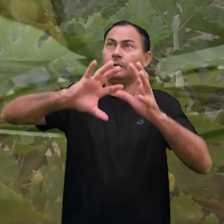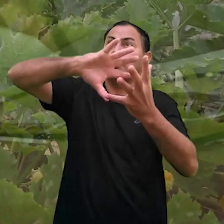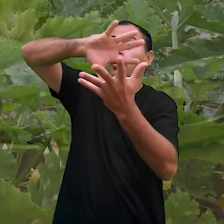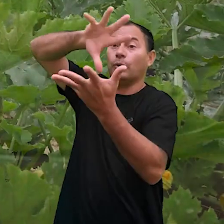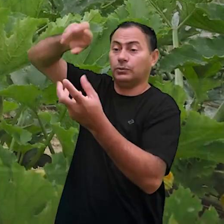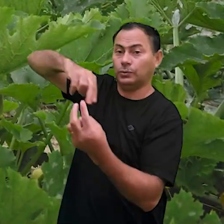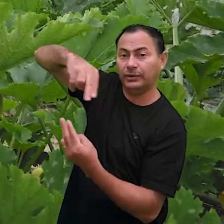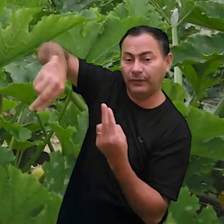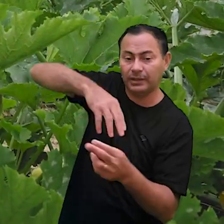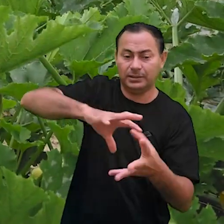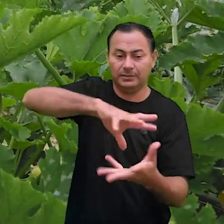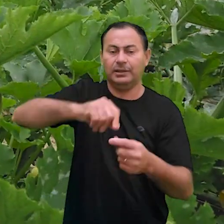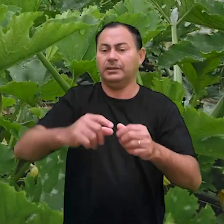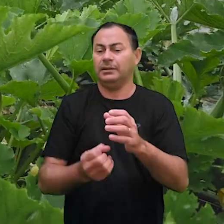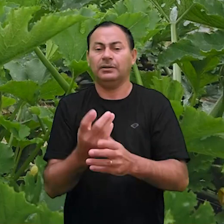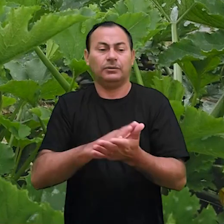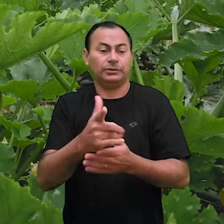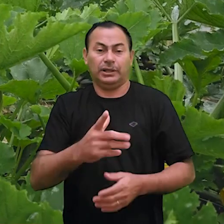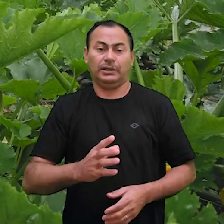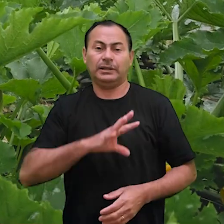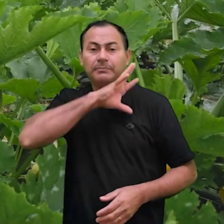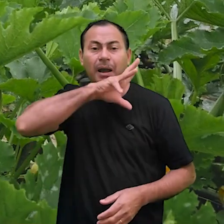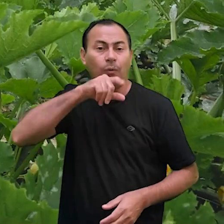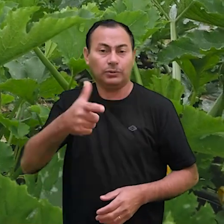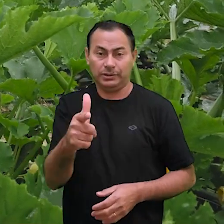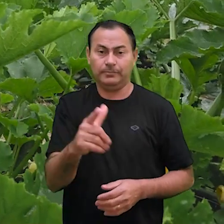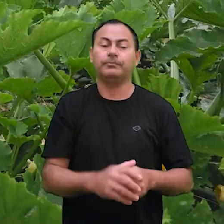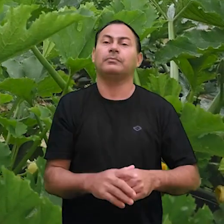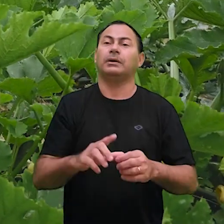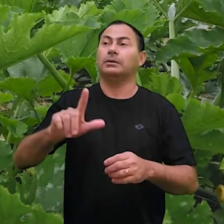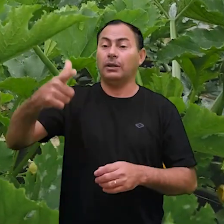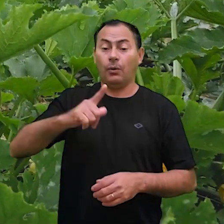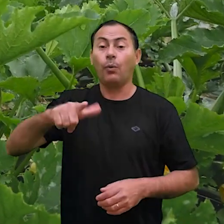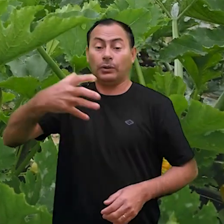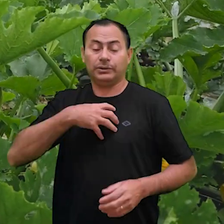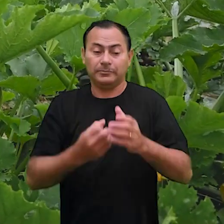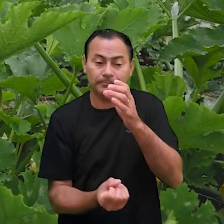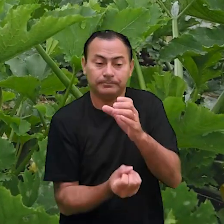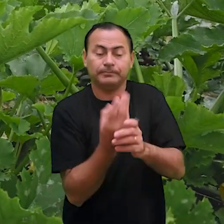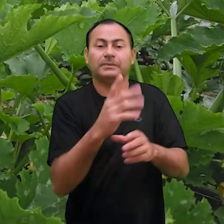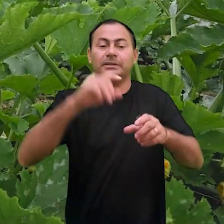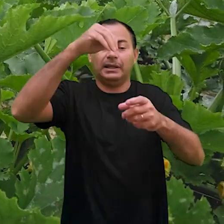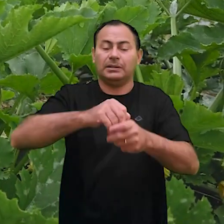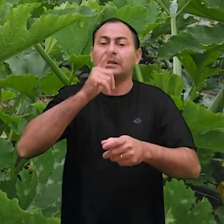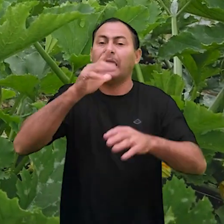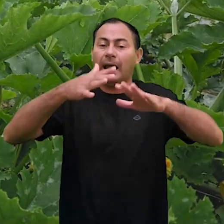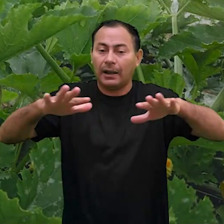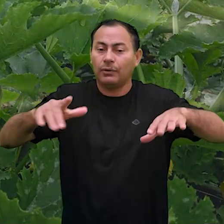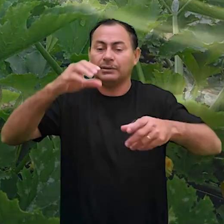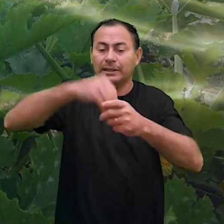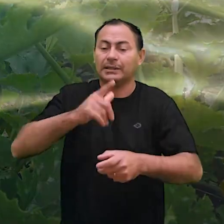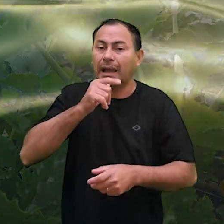universo, a terra e toda a vida vegetal, não produziu vida animal. Portanto, Foi necessário outro ato de bara